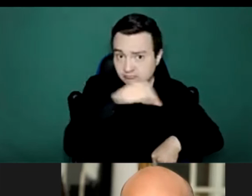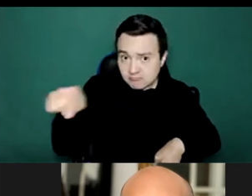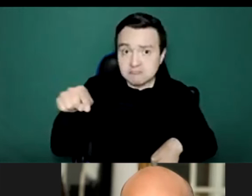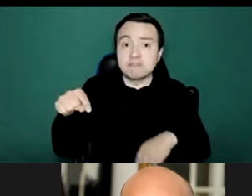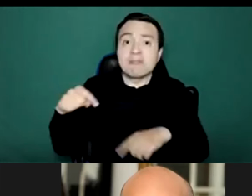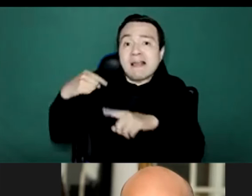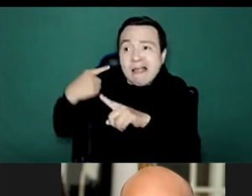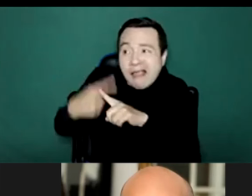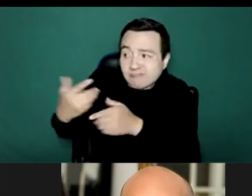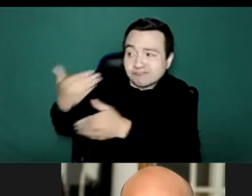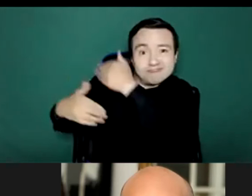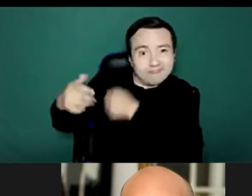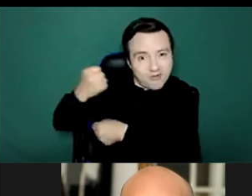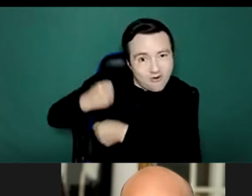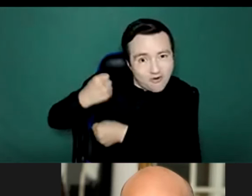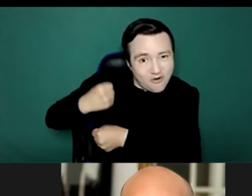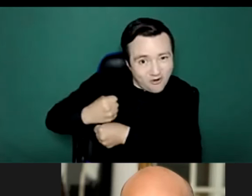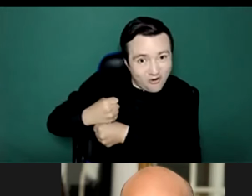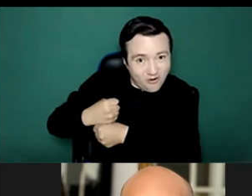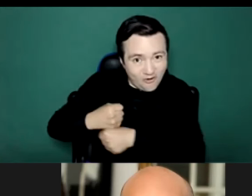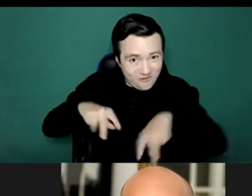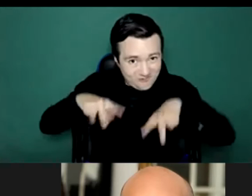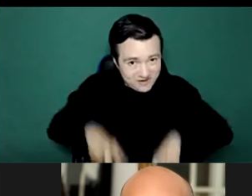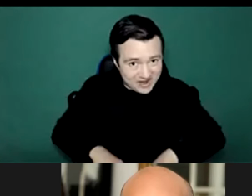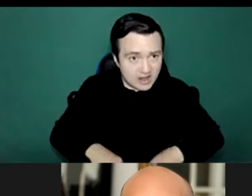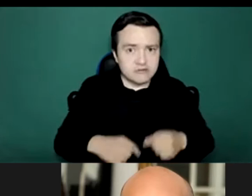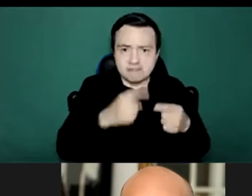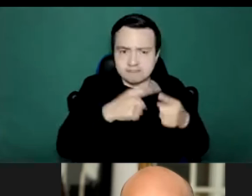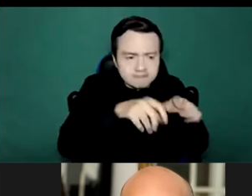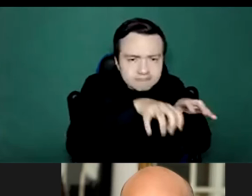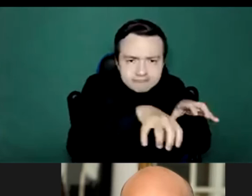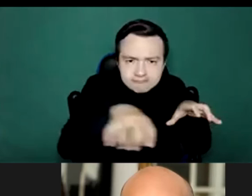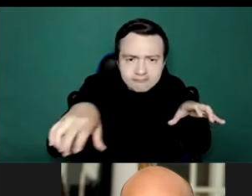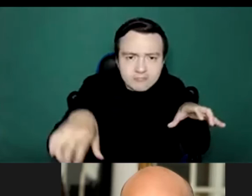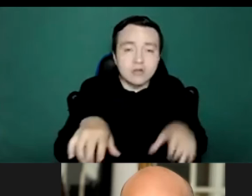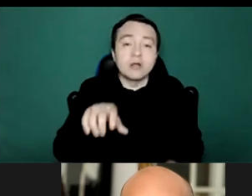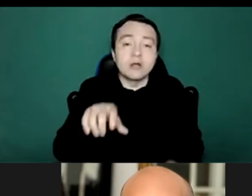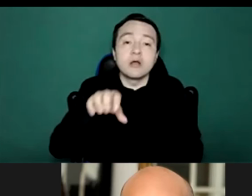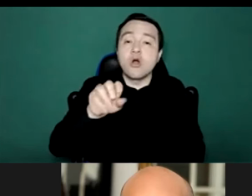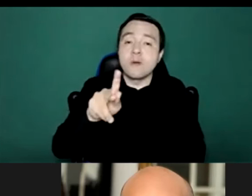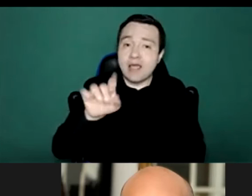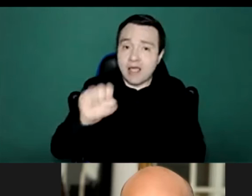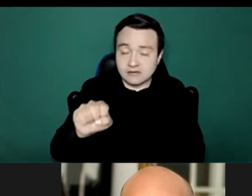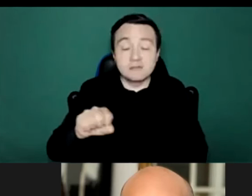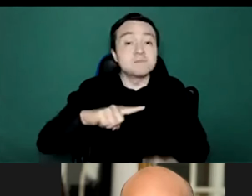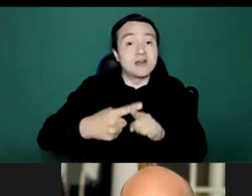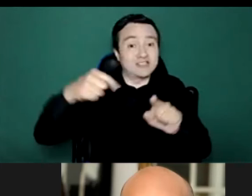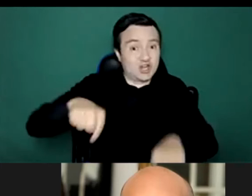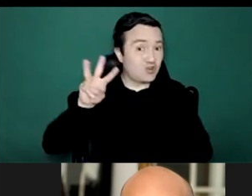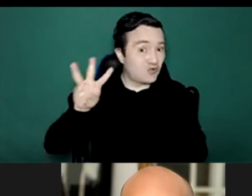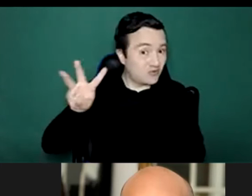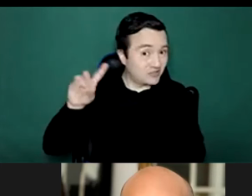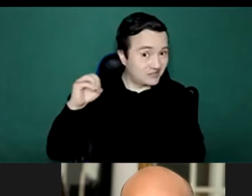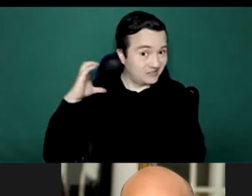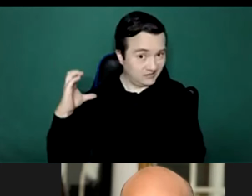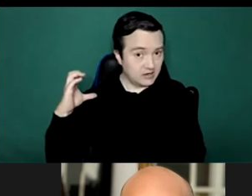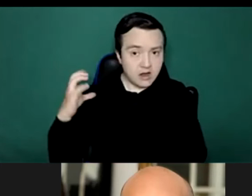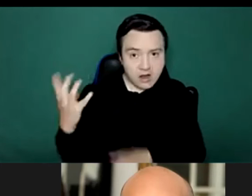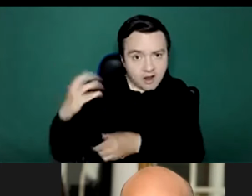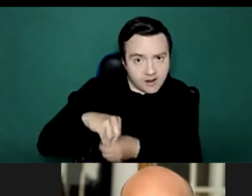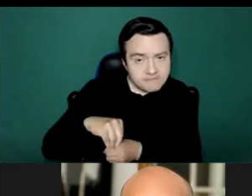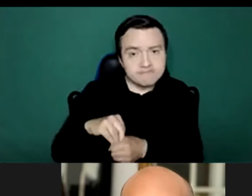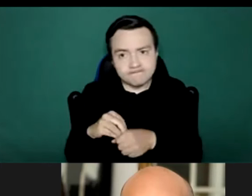de las oficinas de países de la OPS e também aqui de Washington, que vão compartilhar experiências e